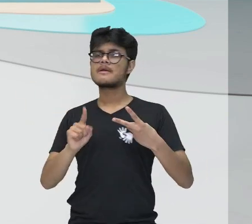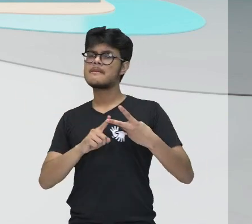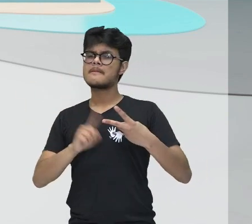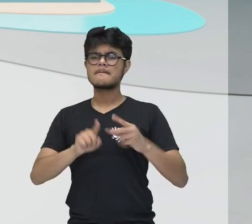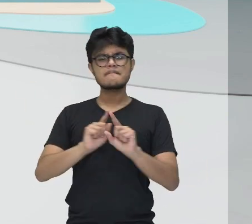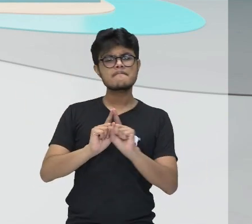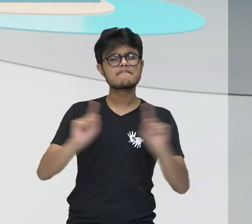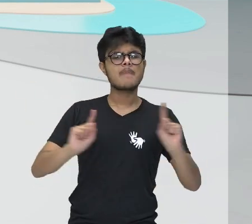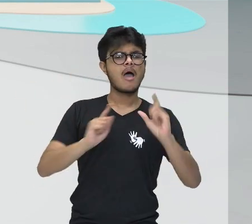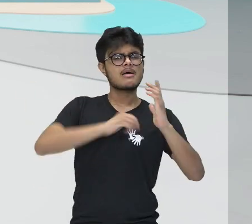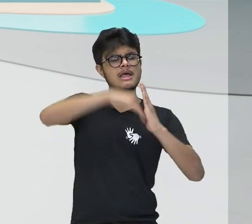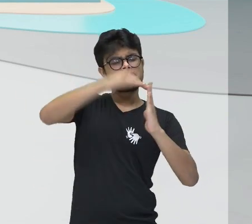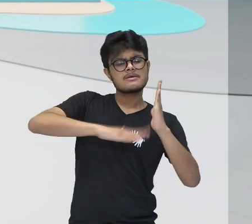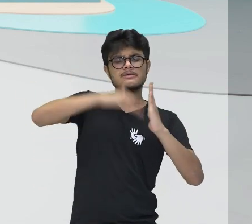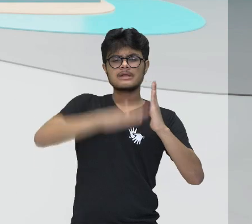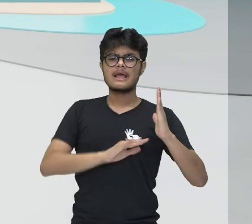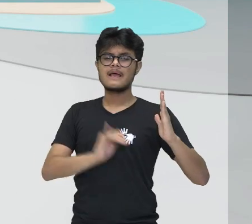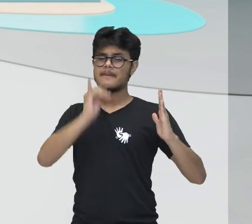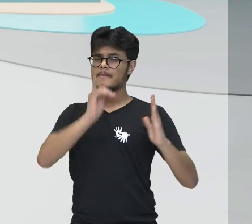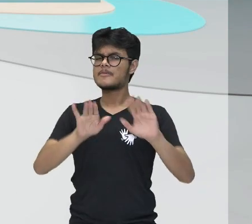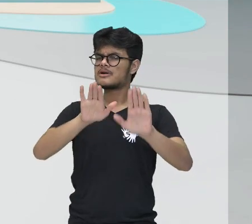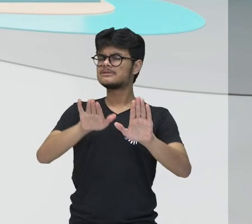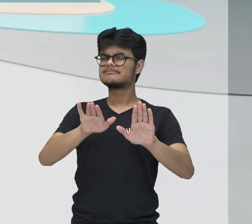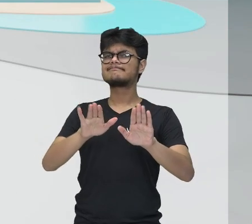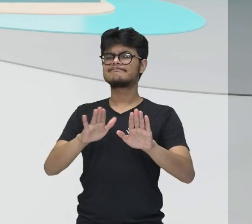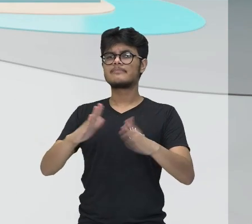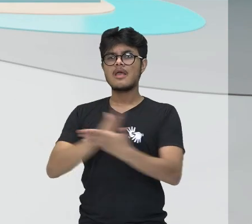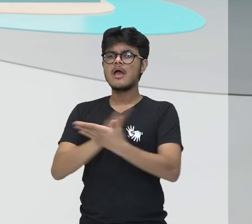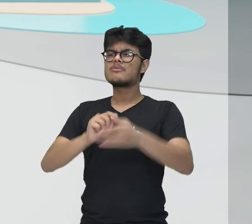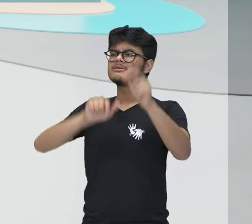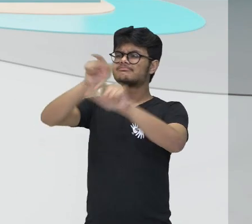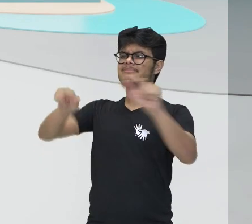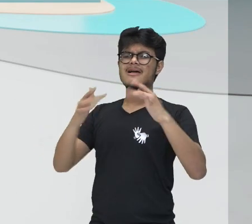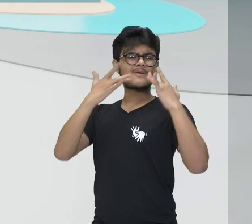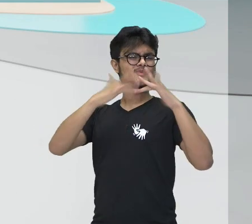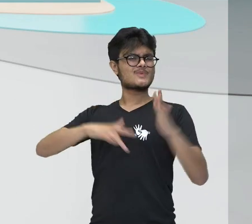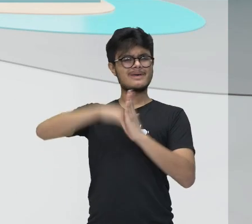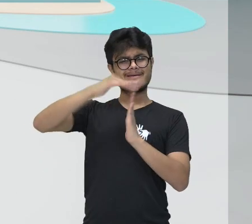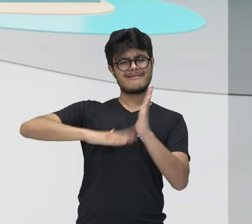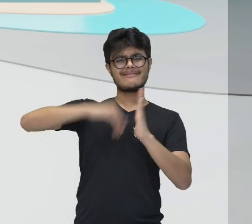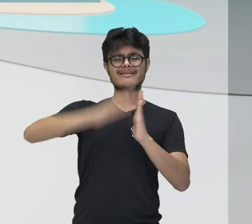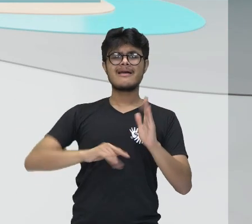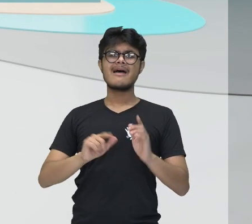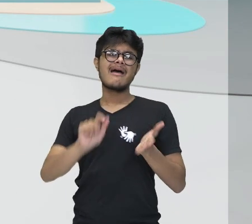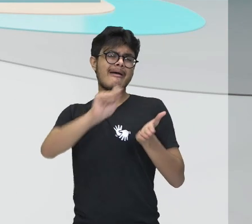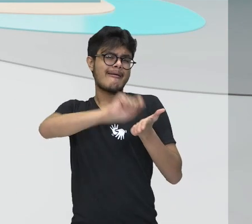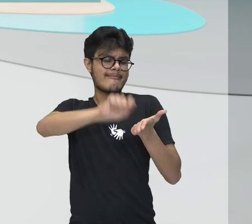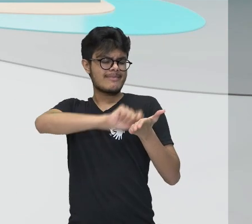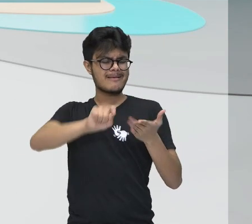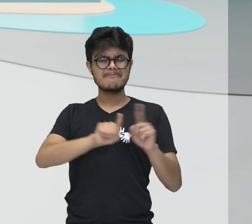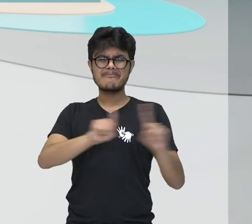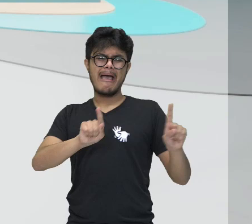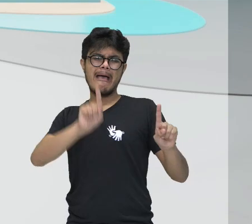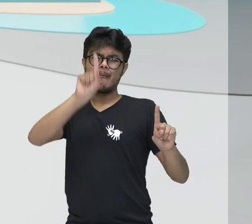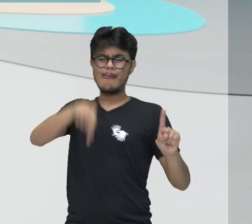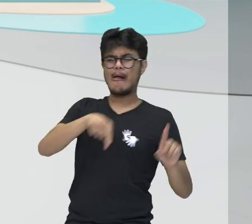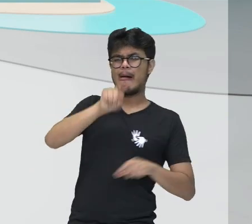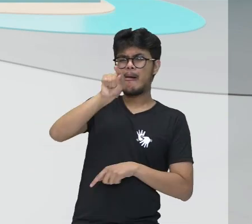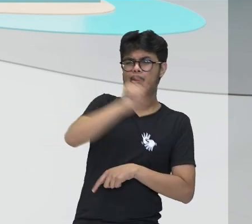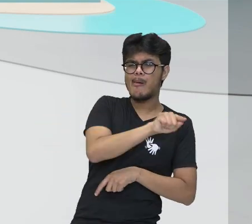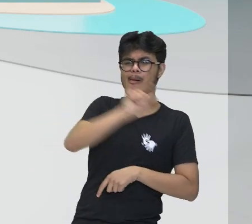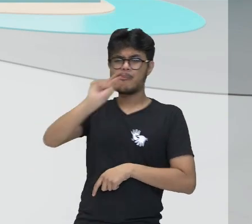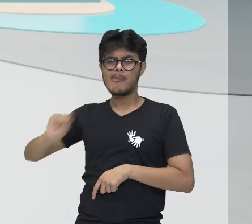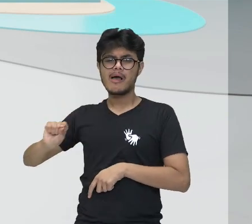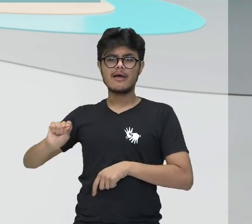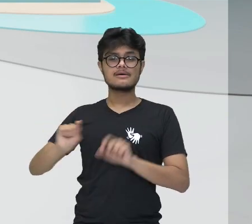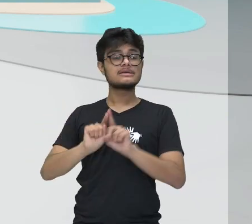Por exemplo, algumas pessoas falam, eu não sei desenhar, só sei desenhar uns esqueletozinhos. Então, isso aí